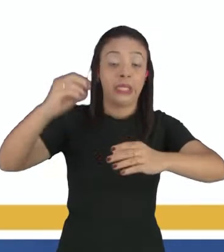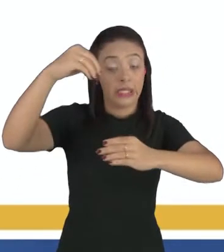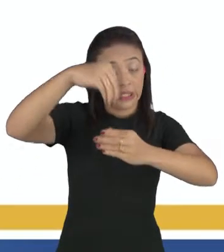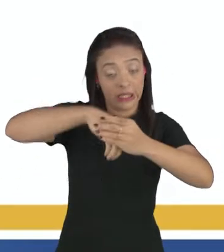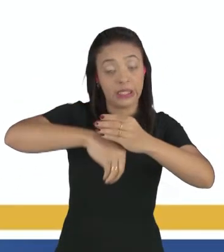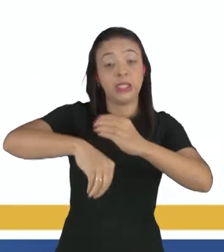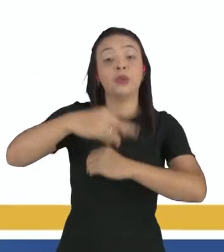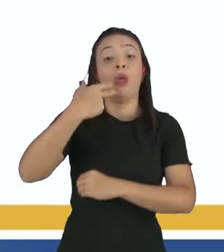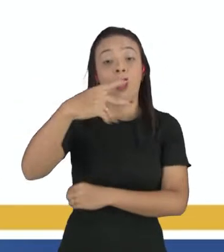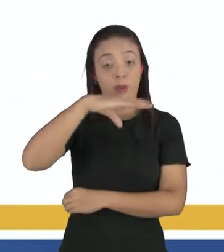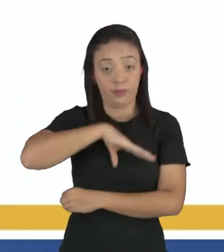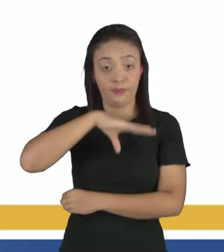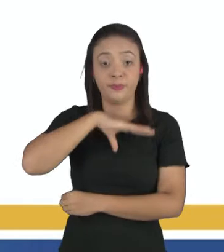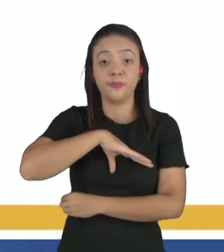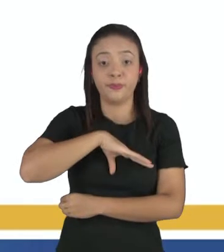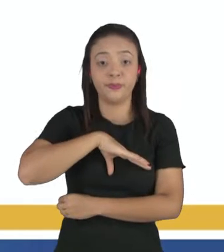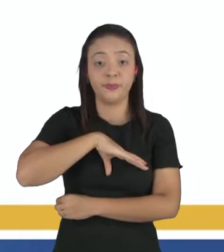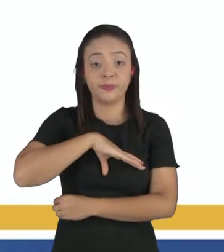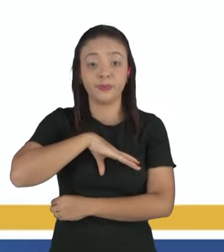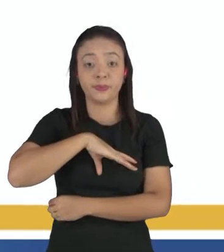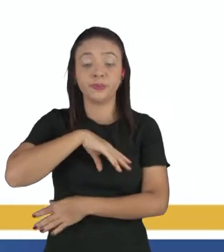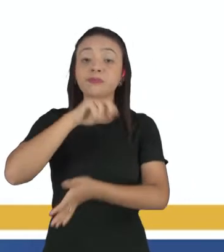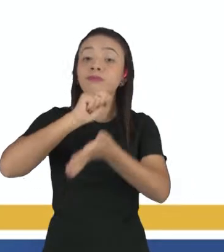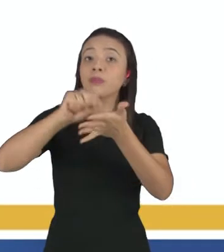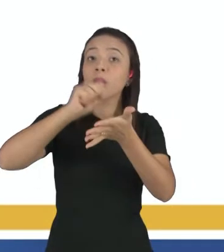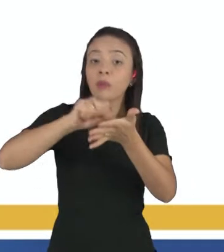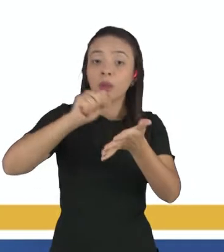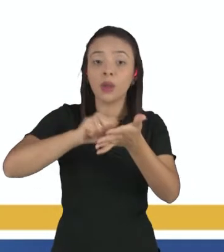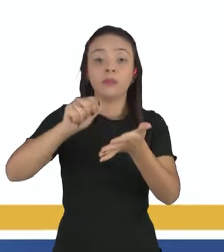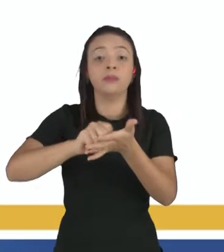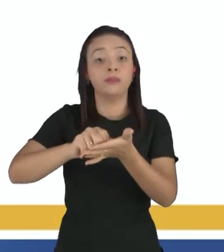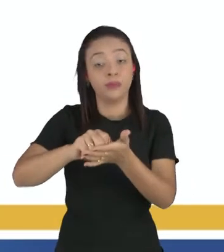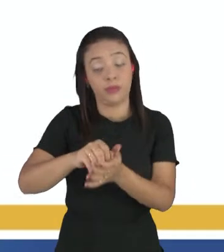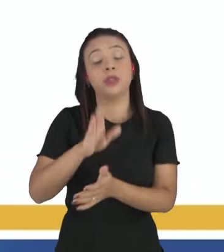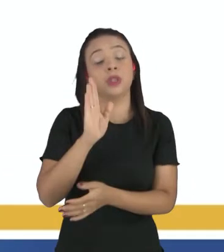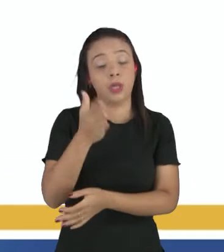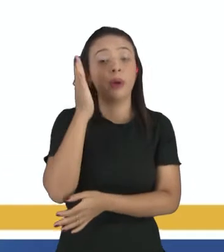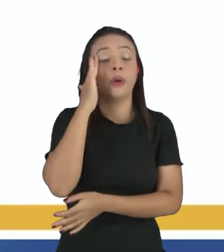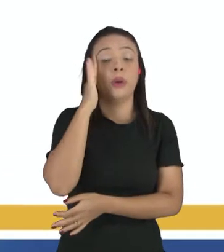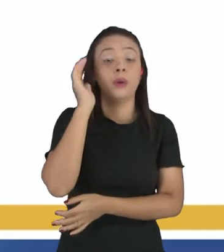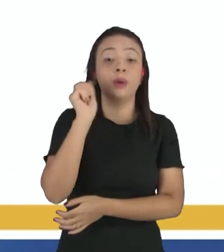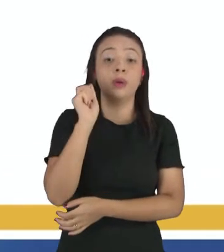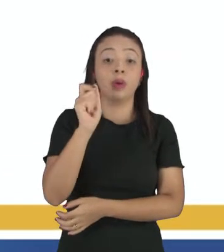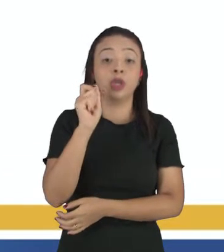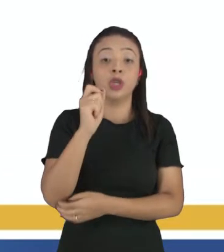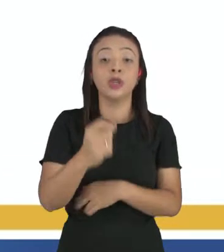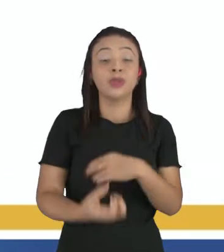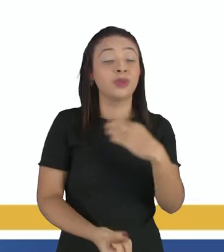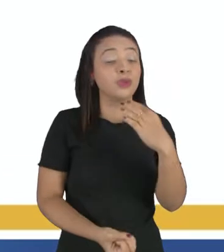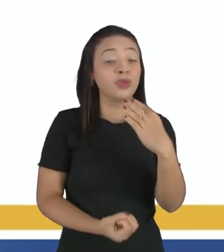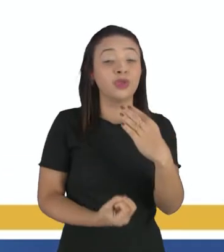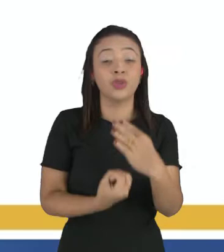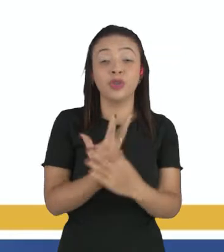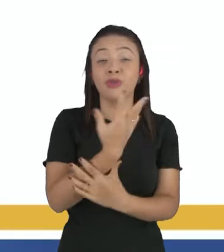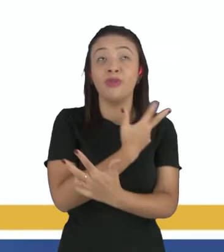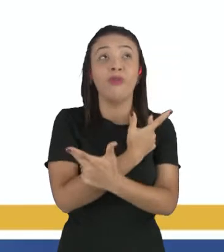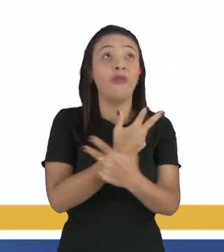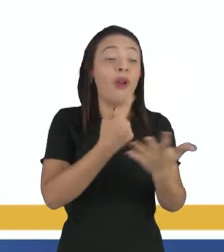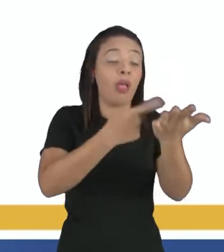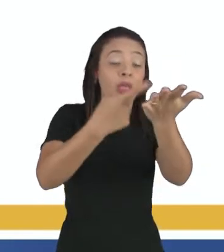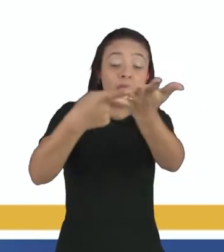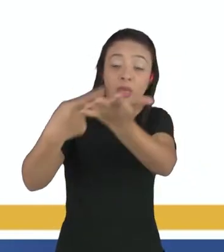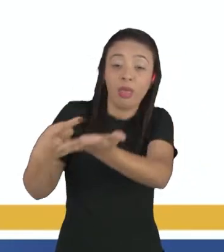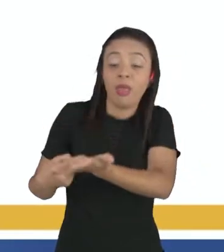língua portuguesa, a ortografia, como bem sabemos hoje, provém de muitos